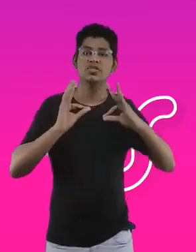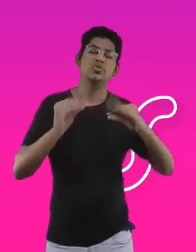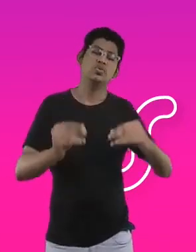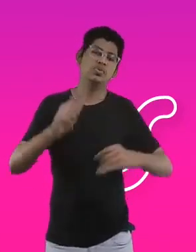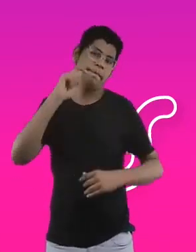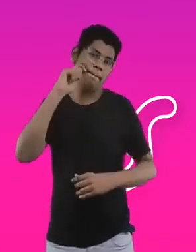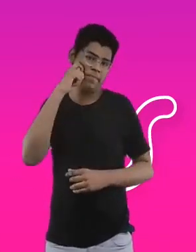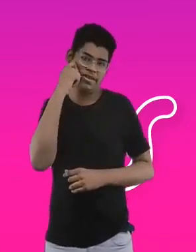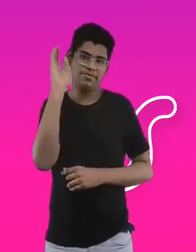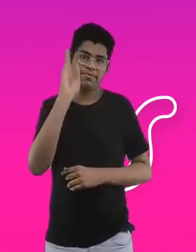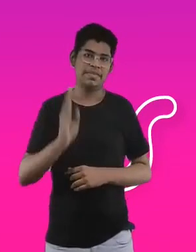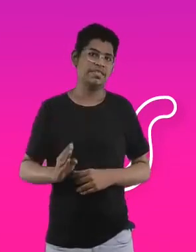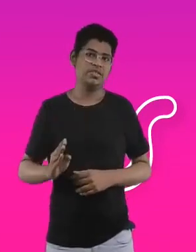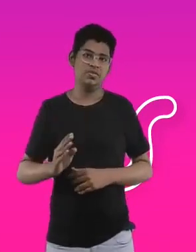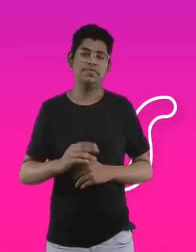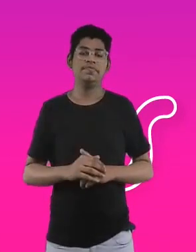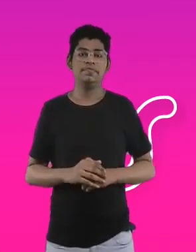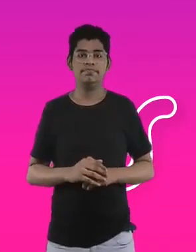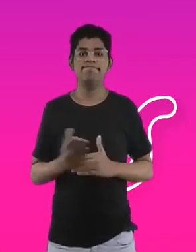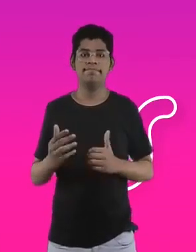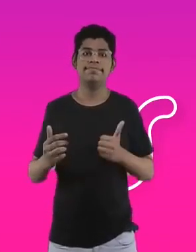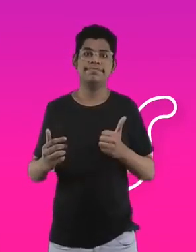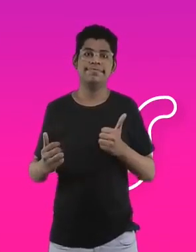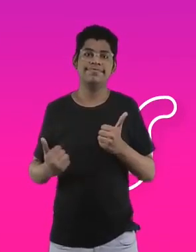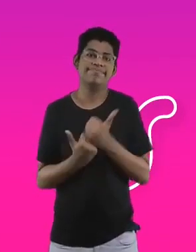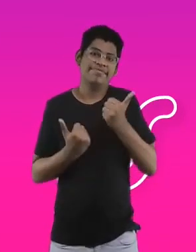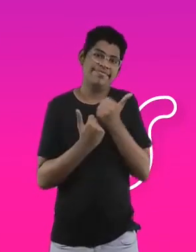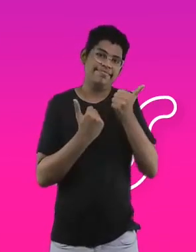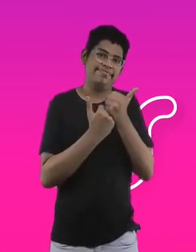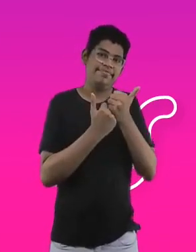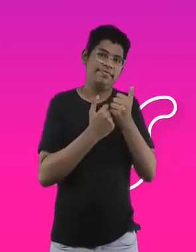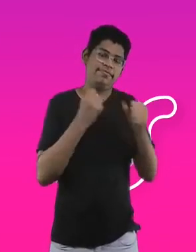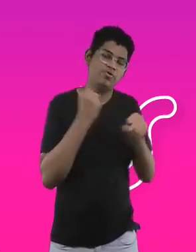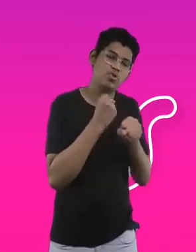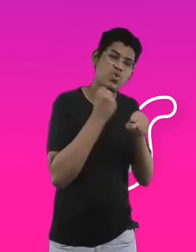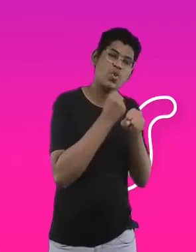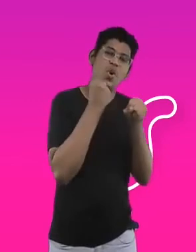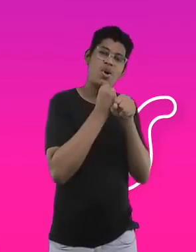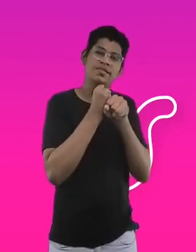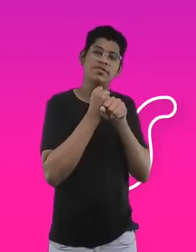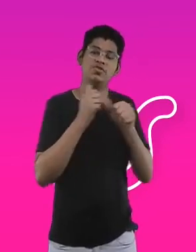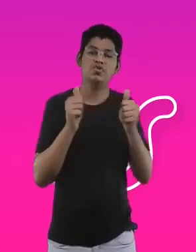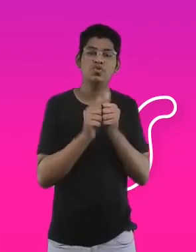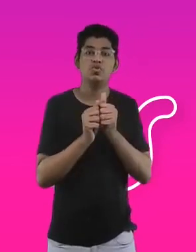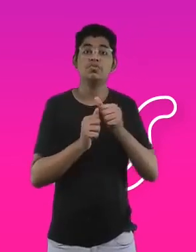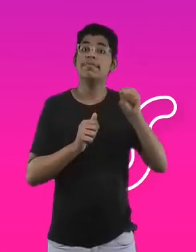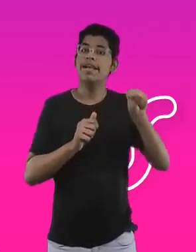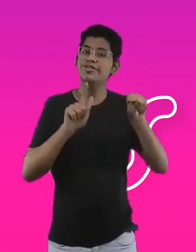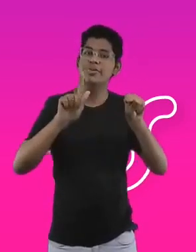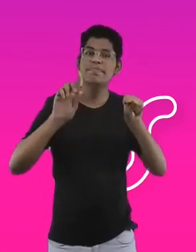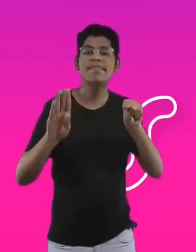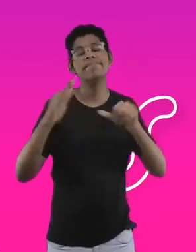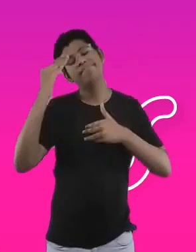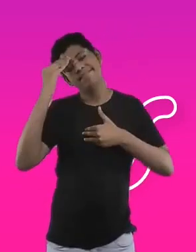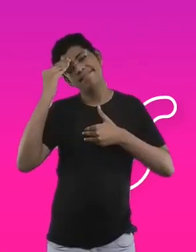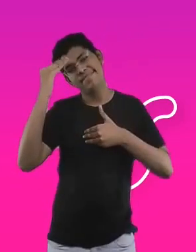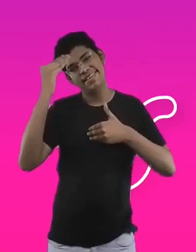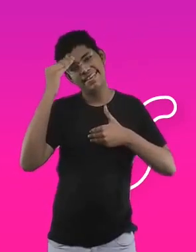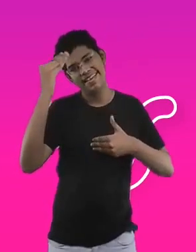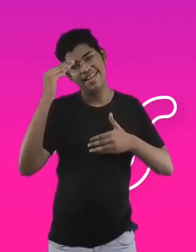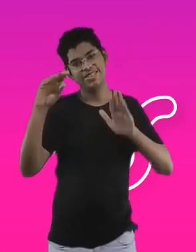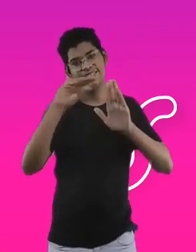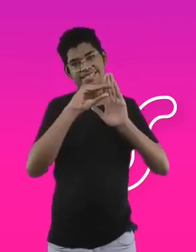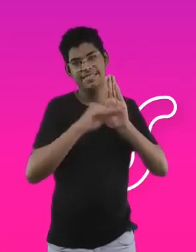e agregar, construir e vivenciar. Então, gratidão, Social Good Brasil, pelo espaço, pelo painel, um excelente evento a